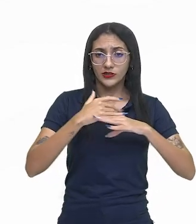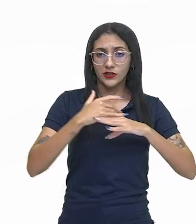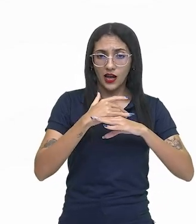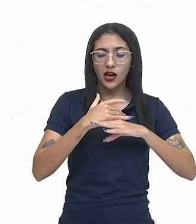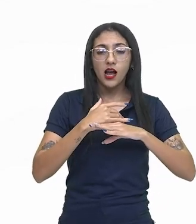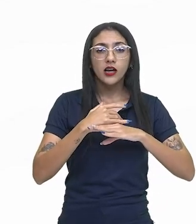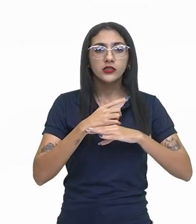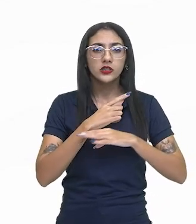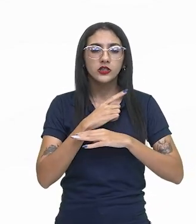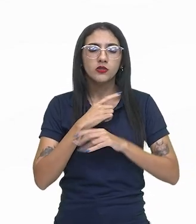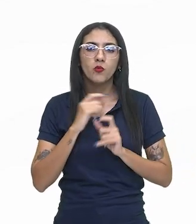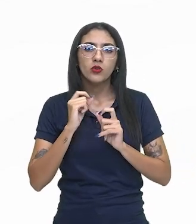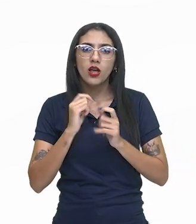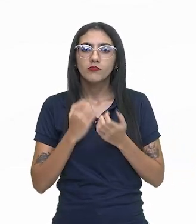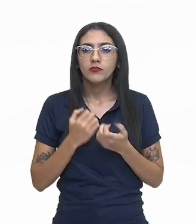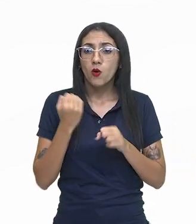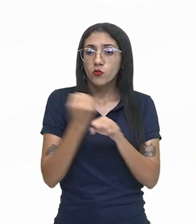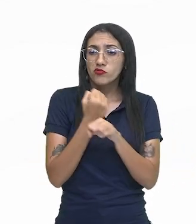existem